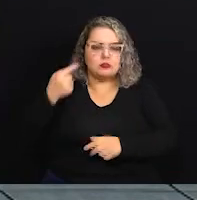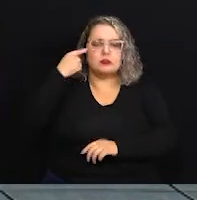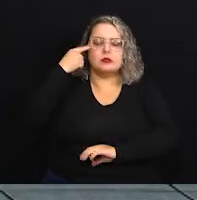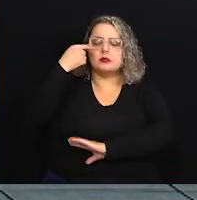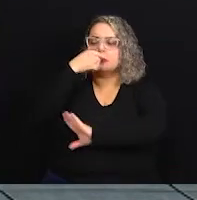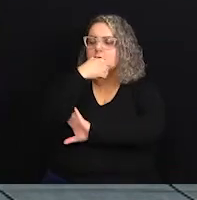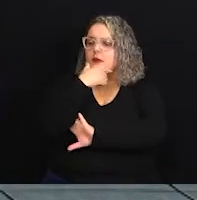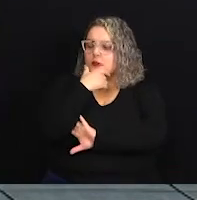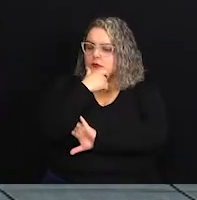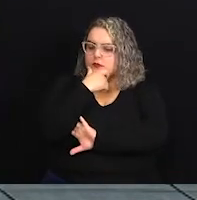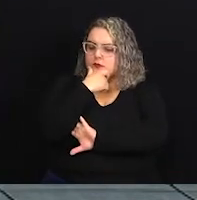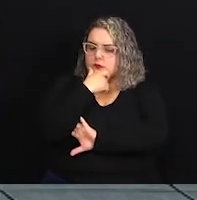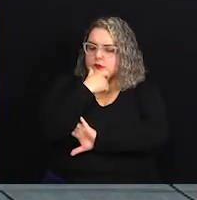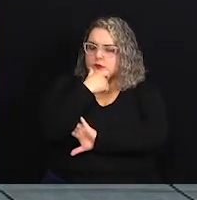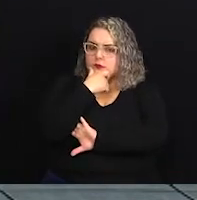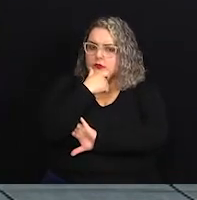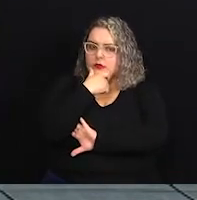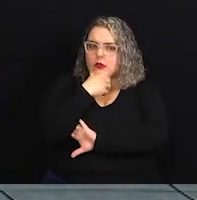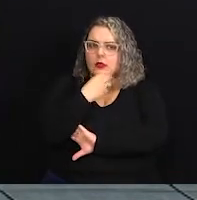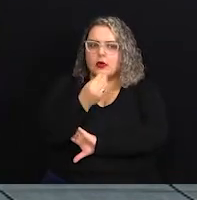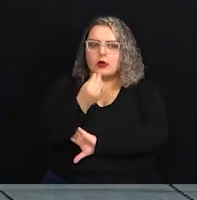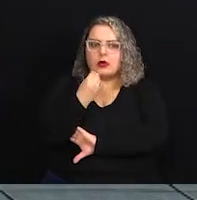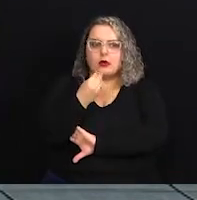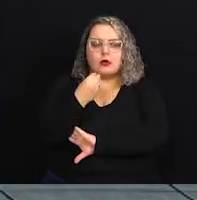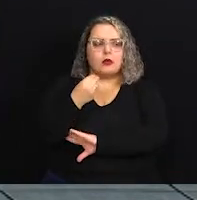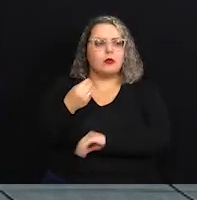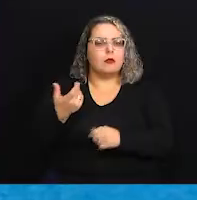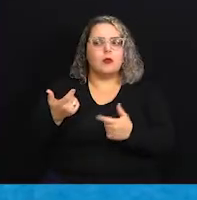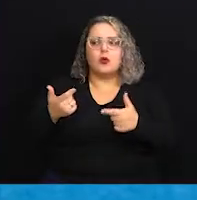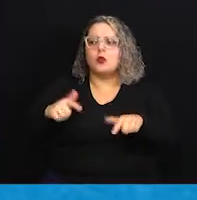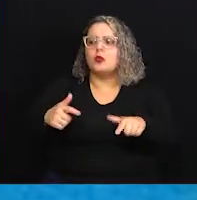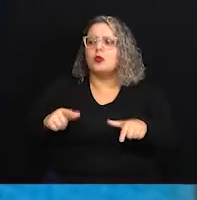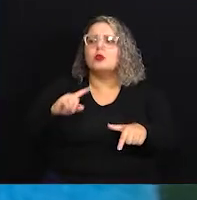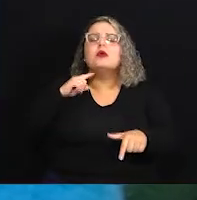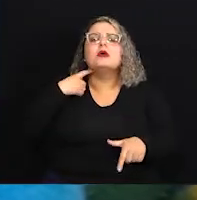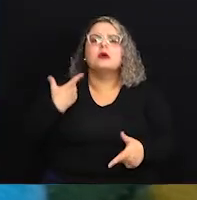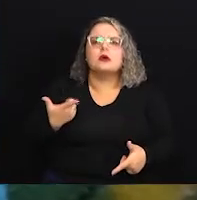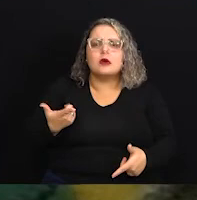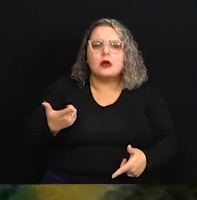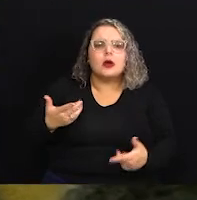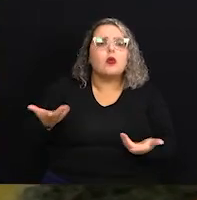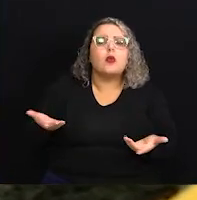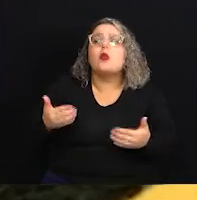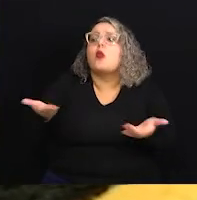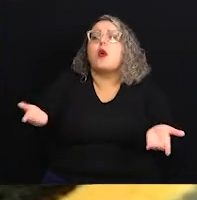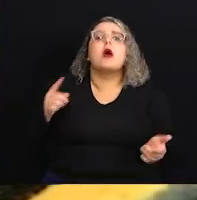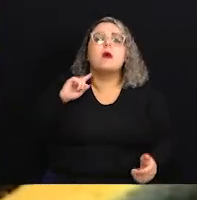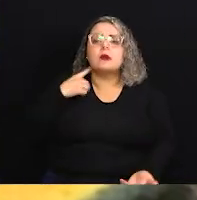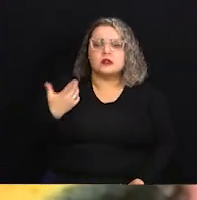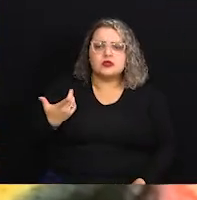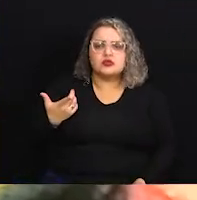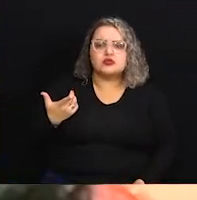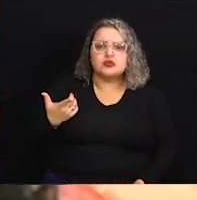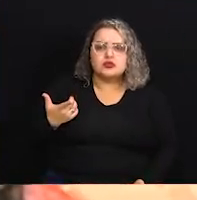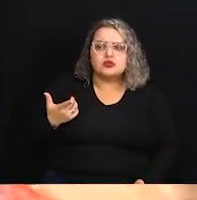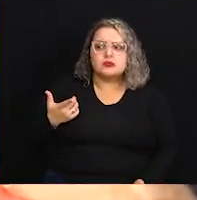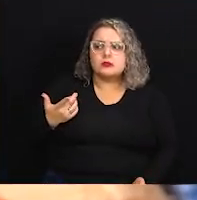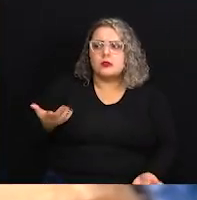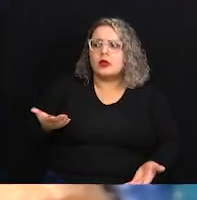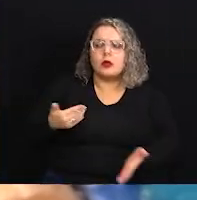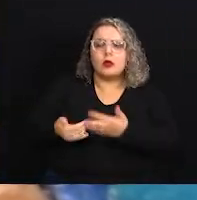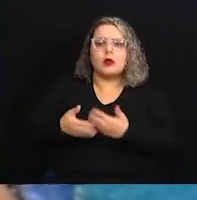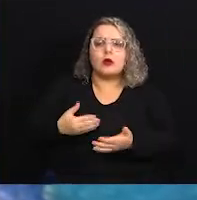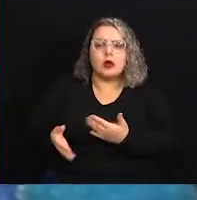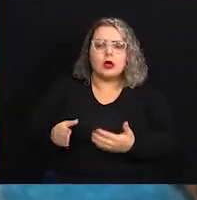e pensei sobre aonde iriam essas buchas, para onde, que destino tem? Lixo, que é o que a gente joga, todo mundo joga.